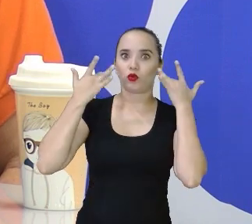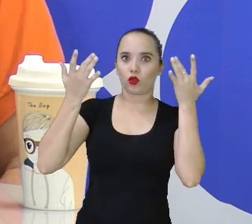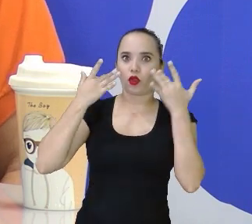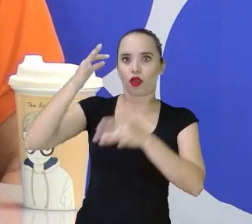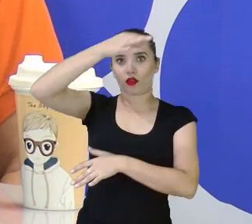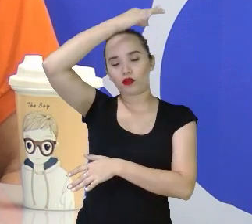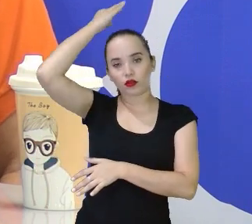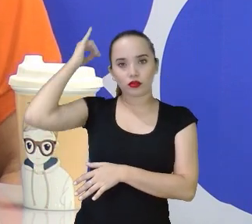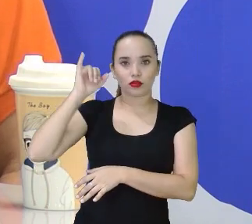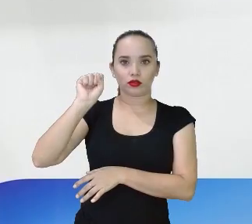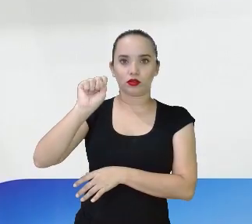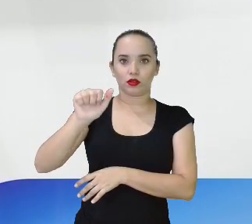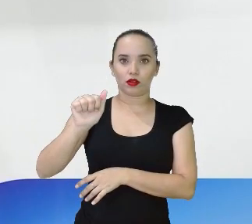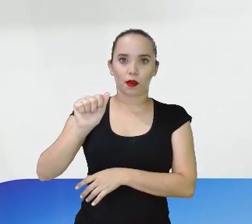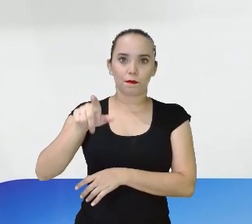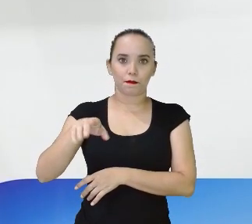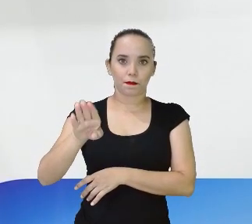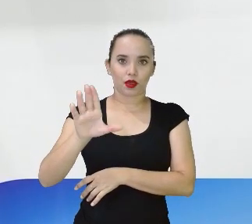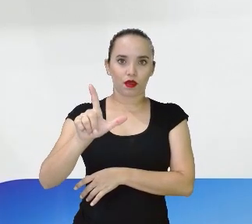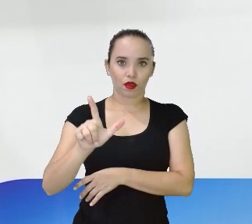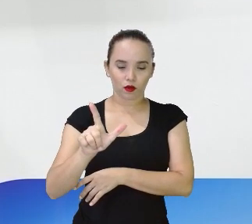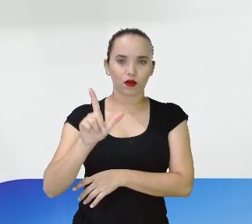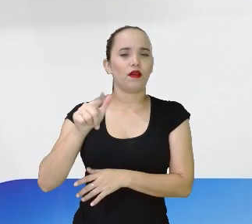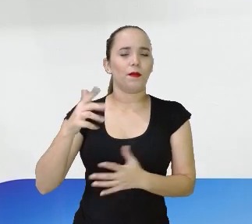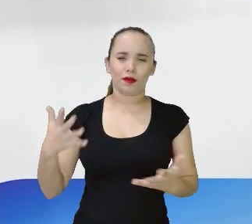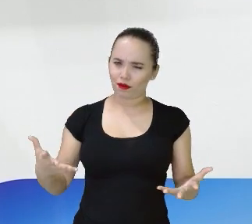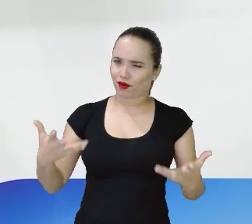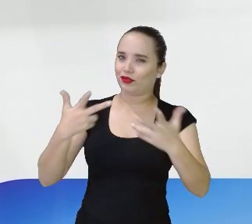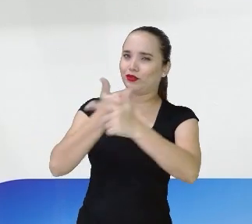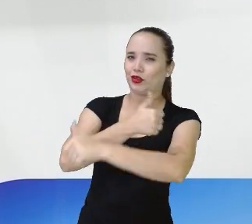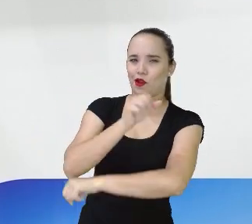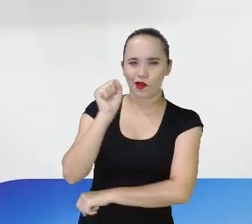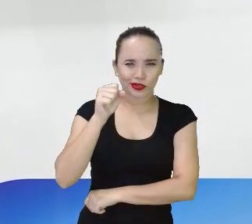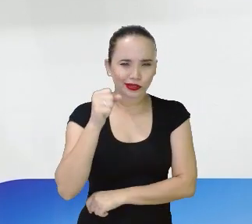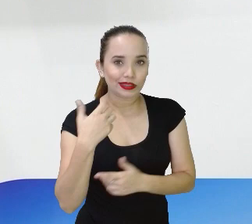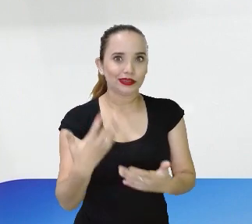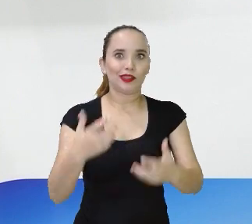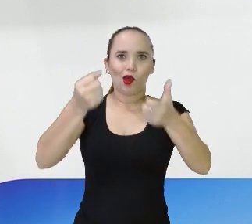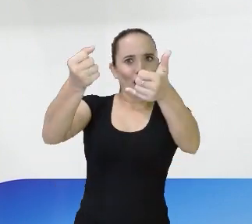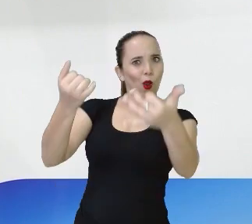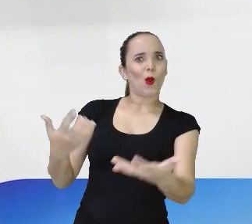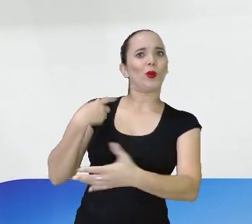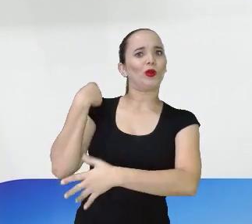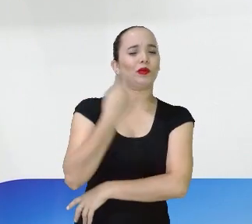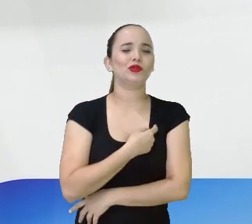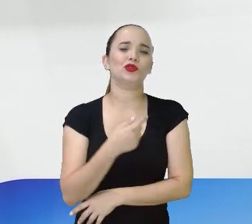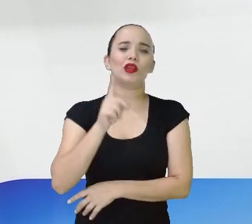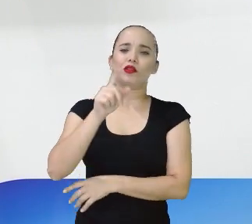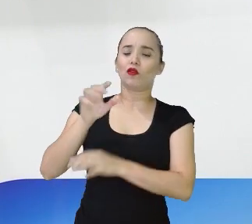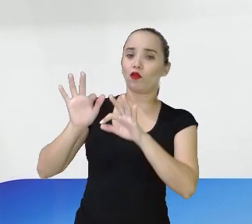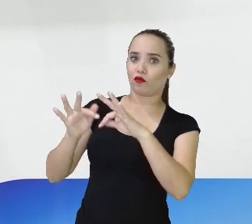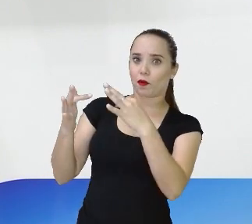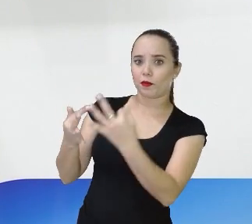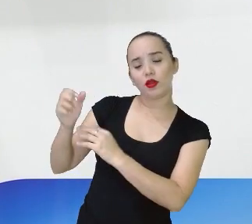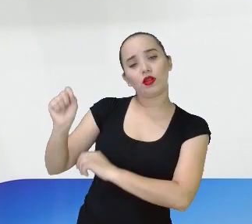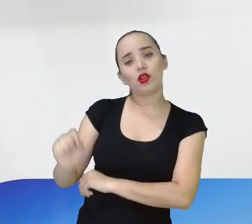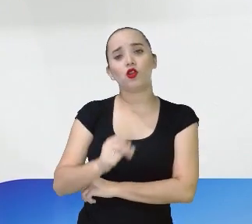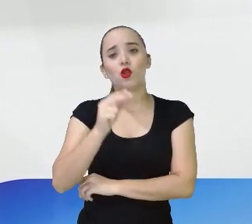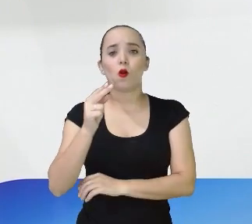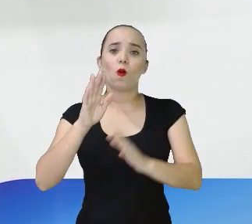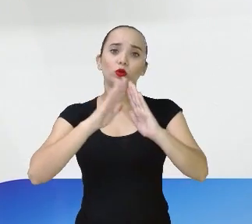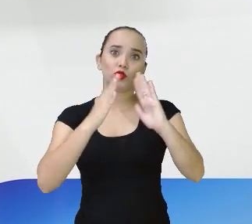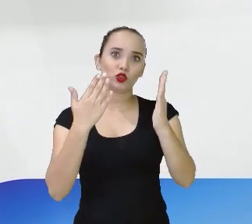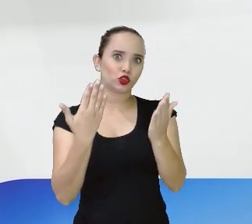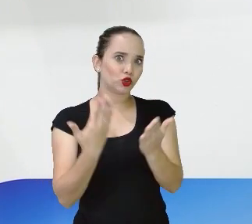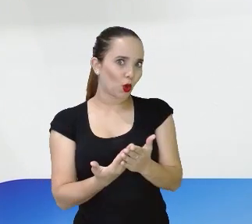Eita, Davi, aquele teatro é maravilhoso. E aí, Davi, conta pra gente também, se foi com a família, se foi com a escola, porque